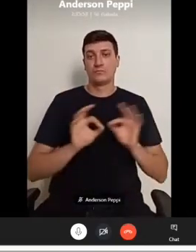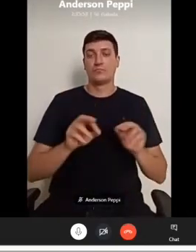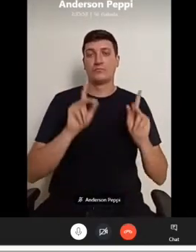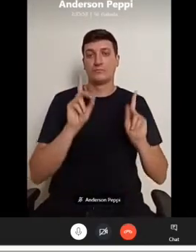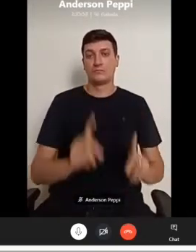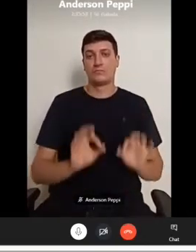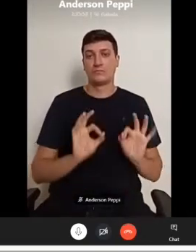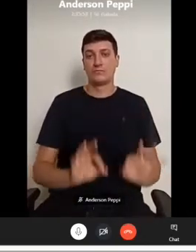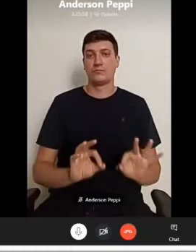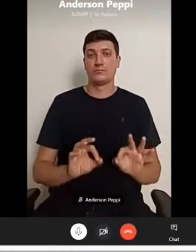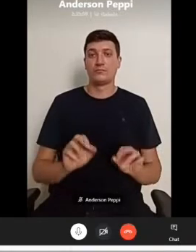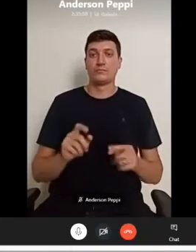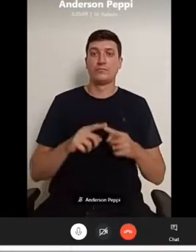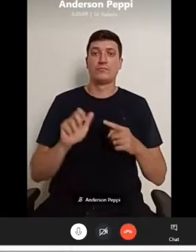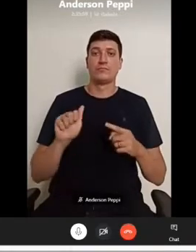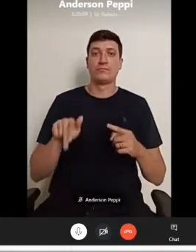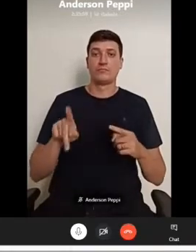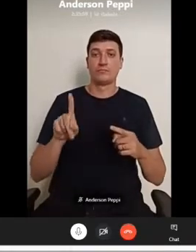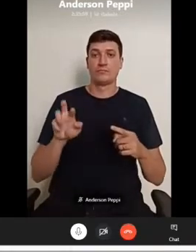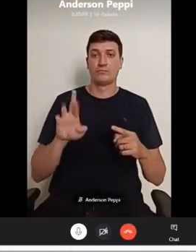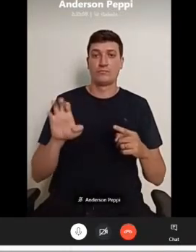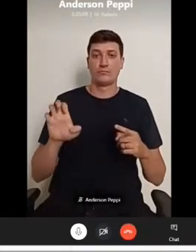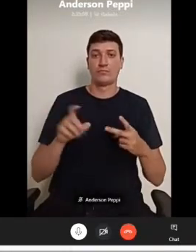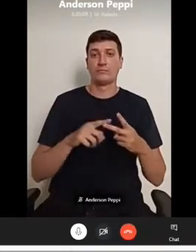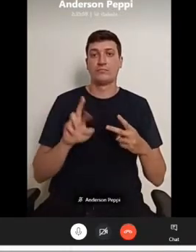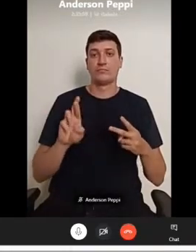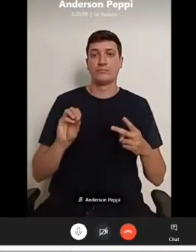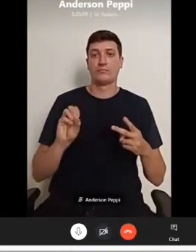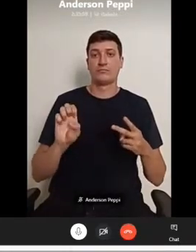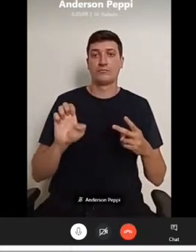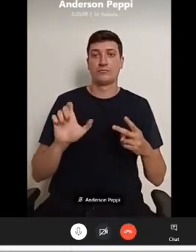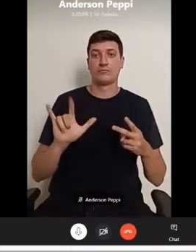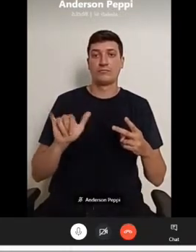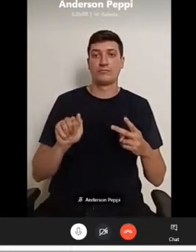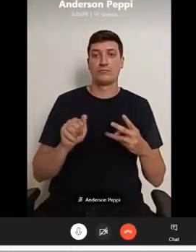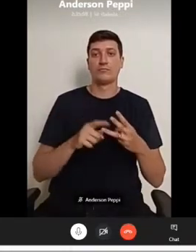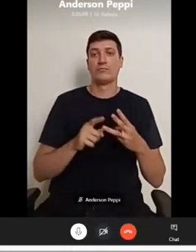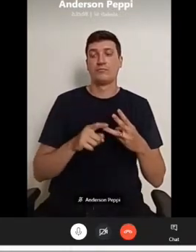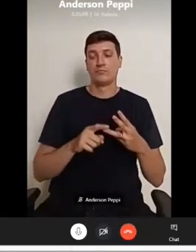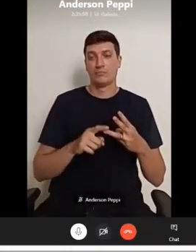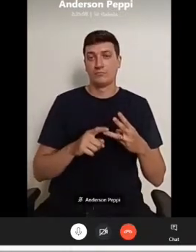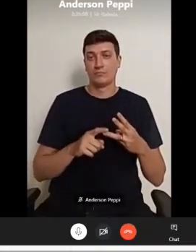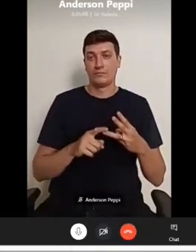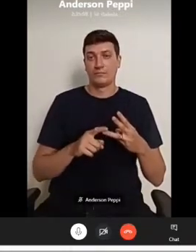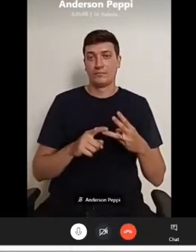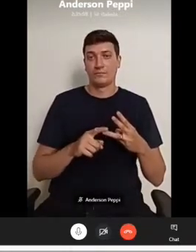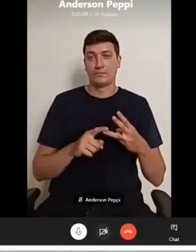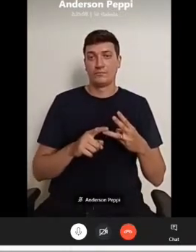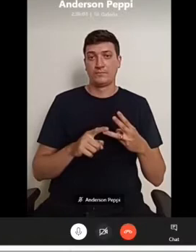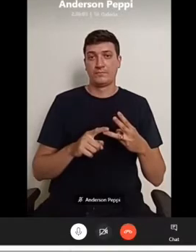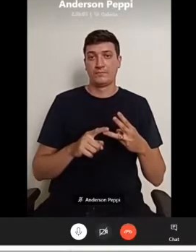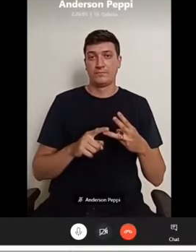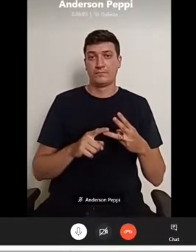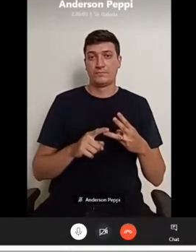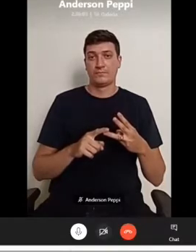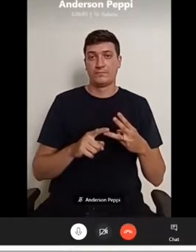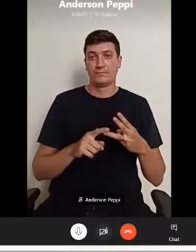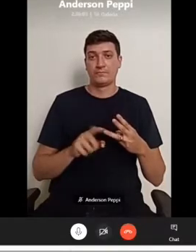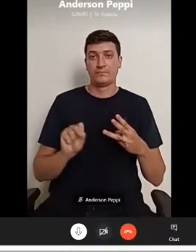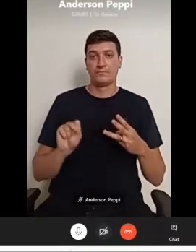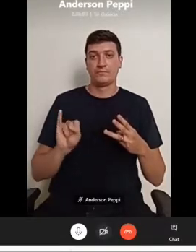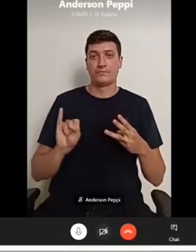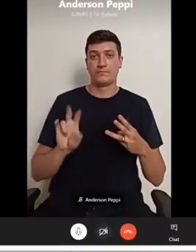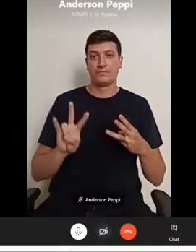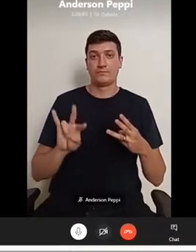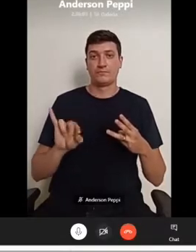Barbosa, Roseli Antunes da Silva e Elo e Silvio dos Santos.